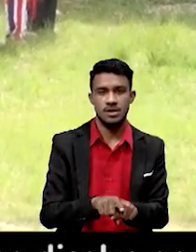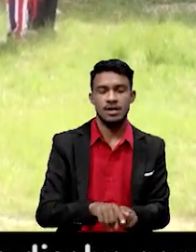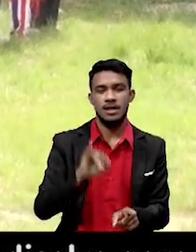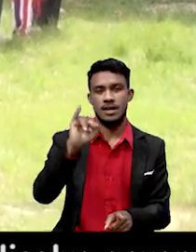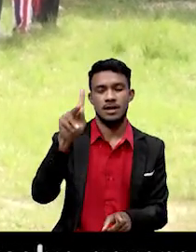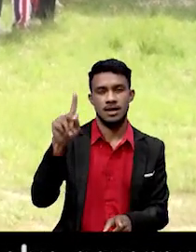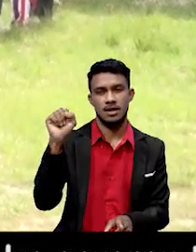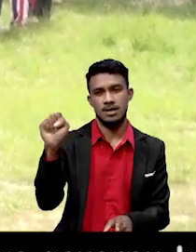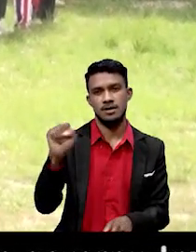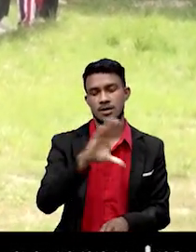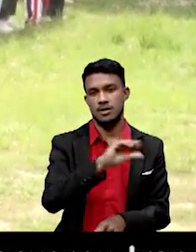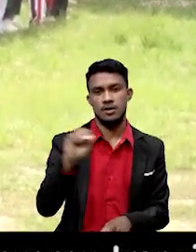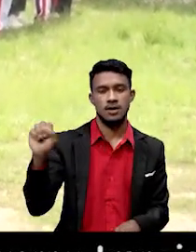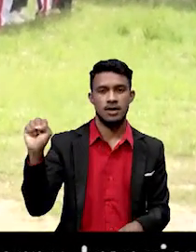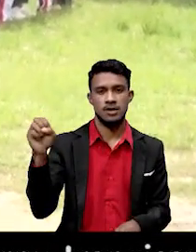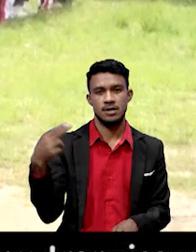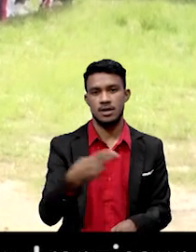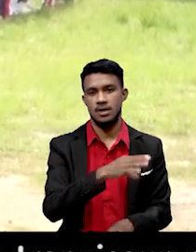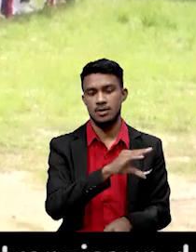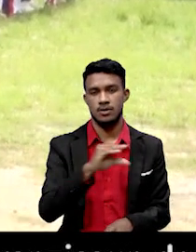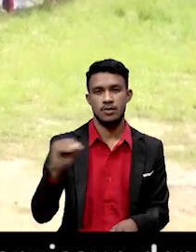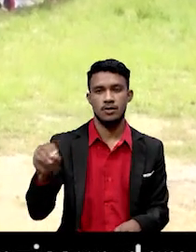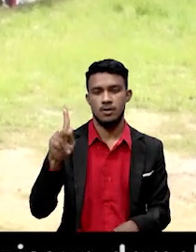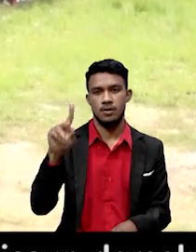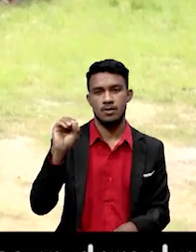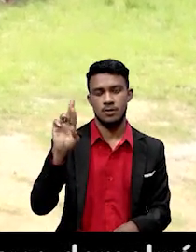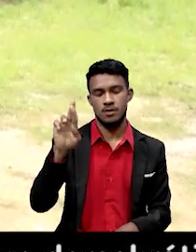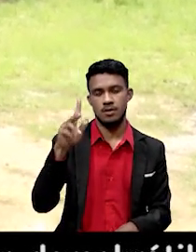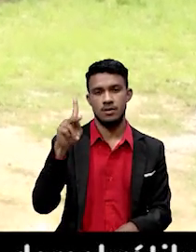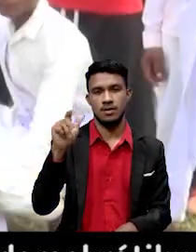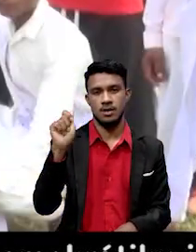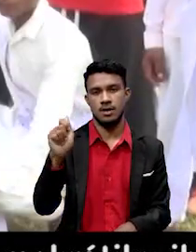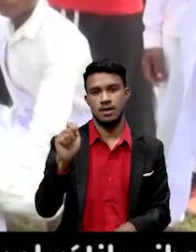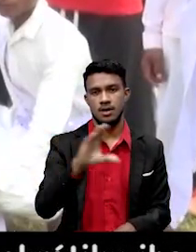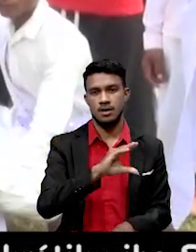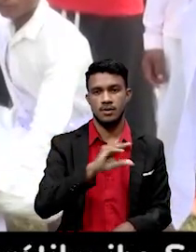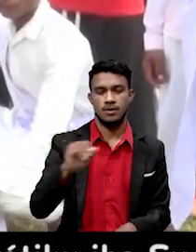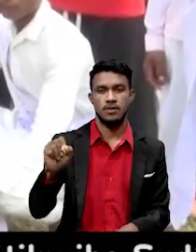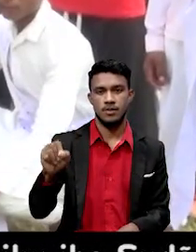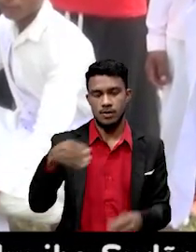kerasakti persaudaraan setihati mane kuan reklaran serulin